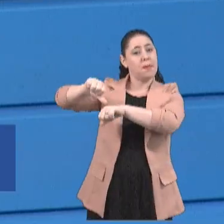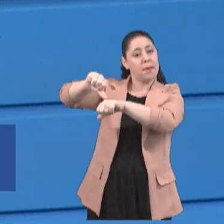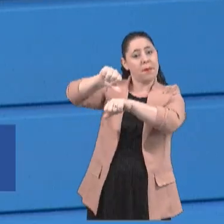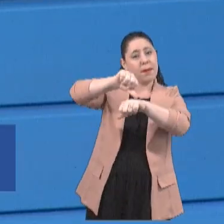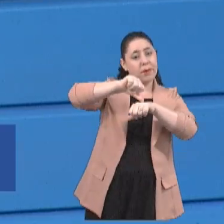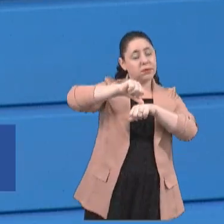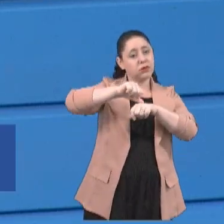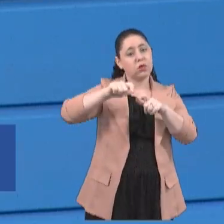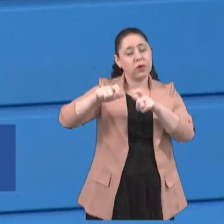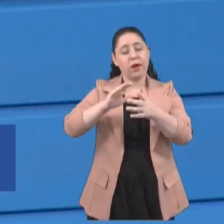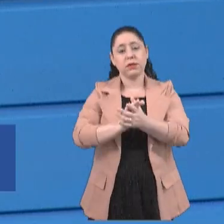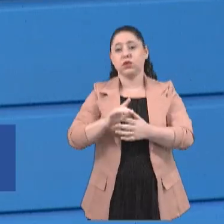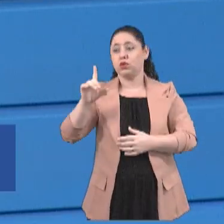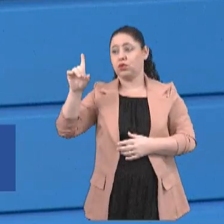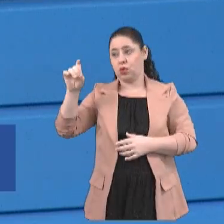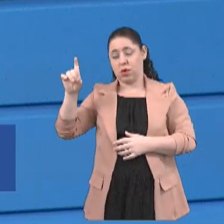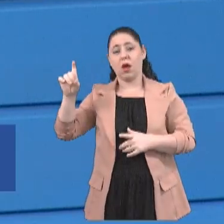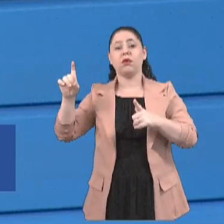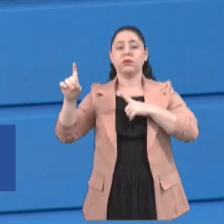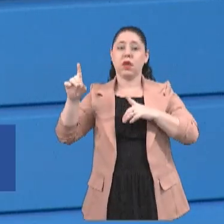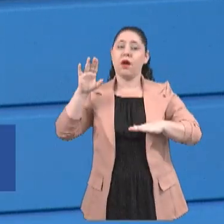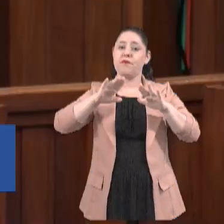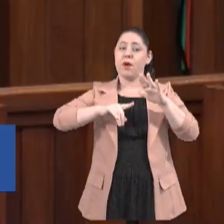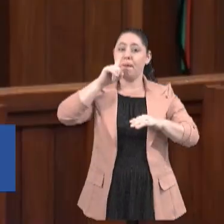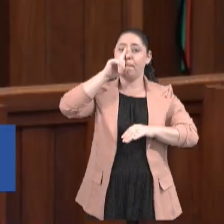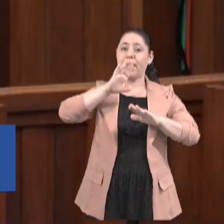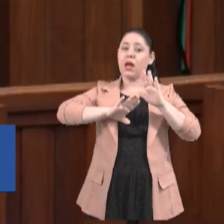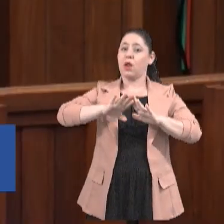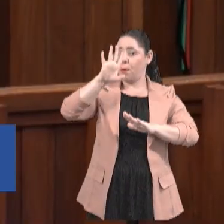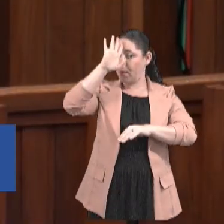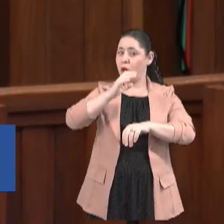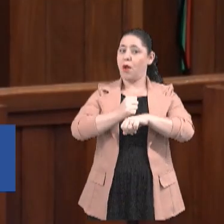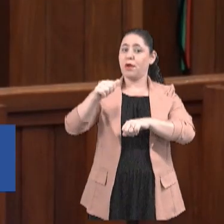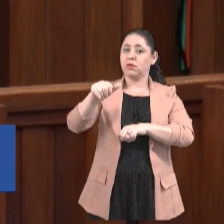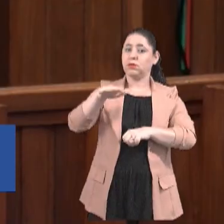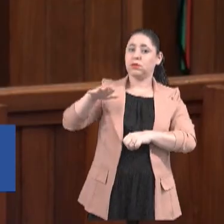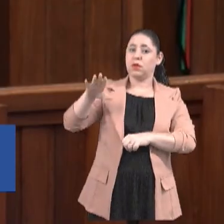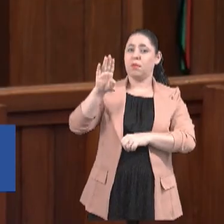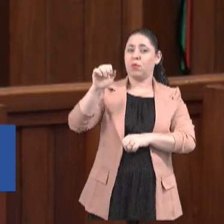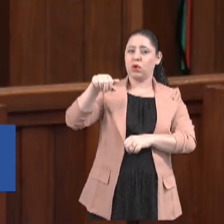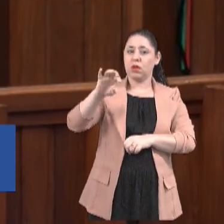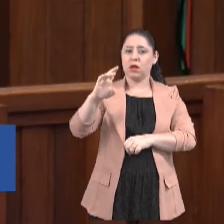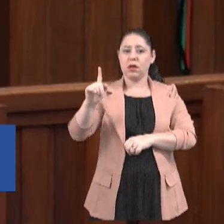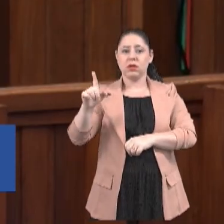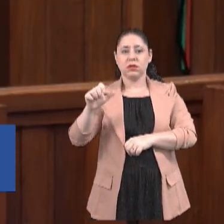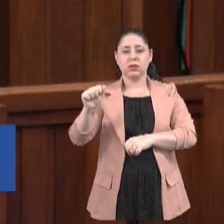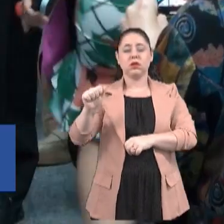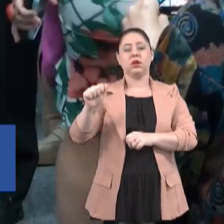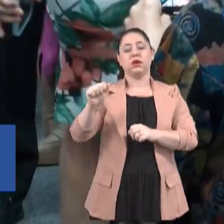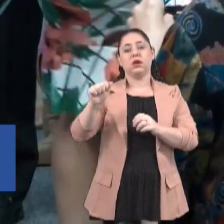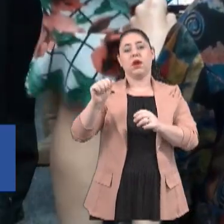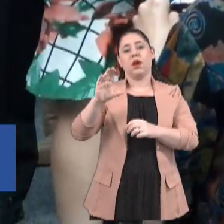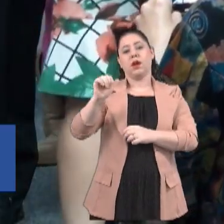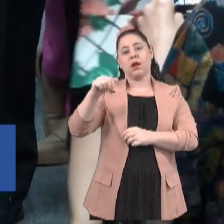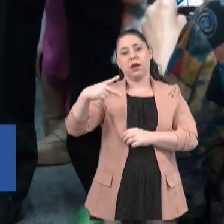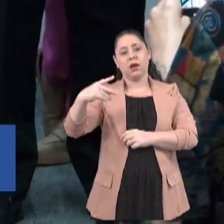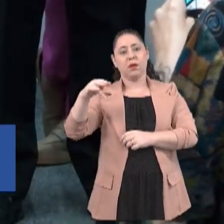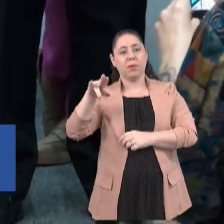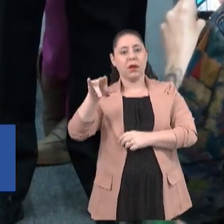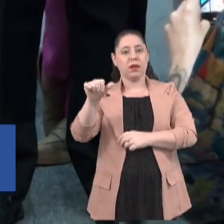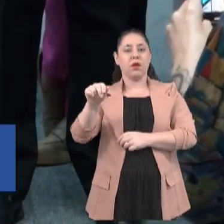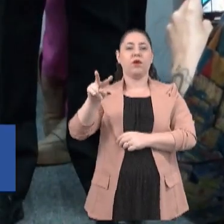várias regiões. Em Dourados nós acompanhamos situações, principalmente na região do Bonanza, do Campina Verde, onde as crianças têm